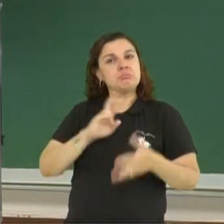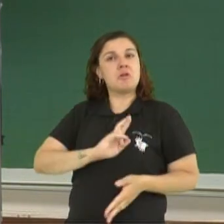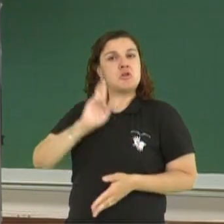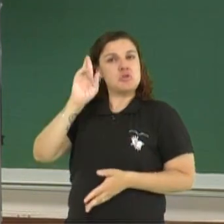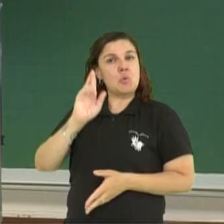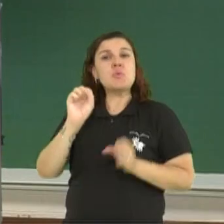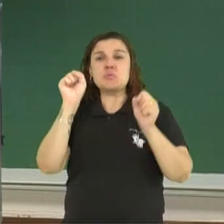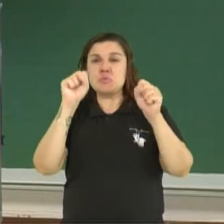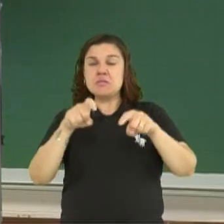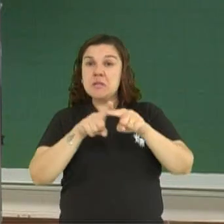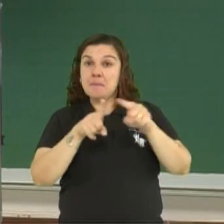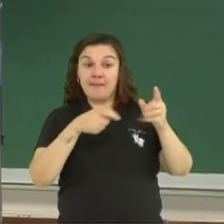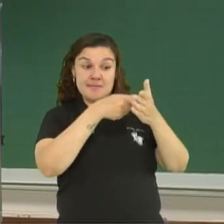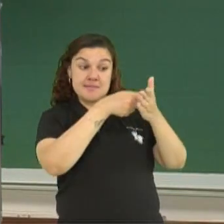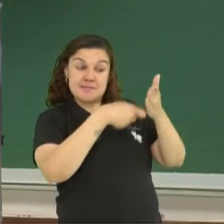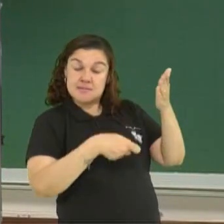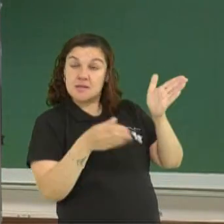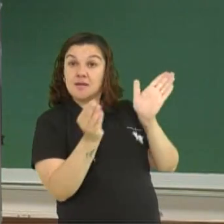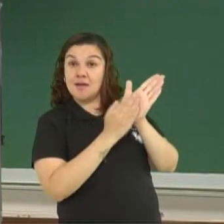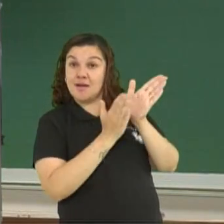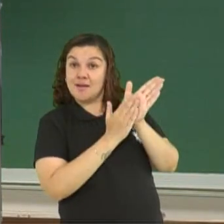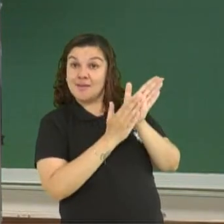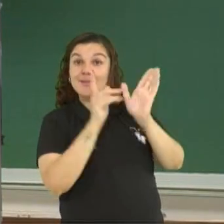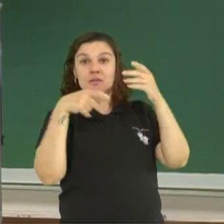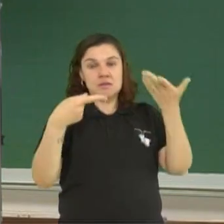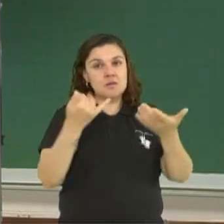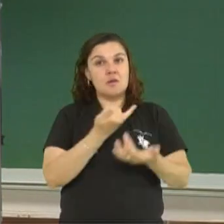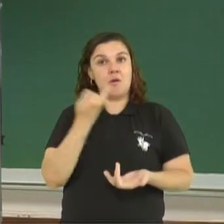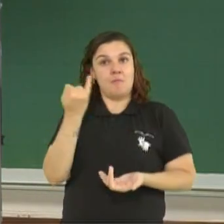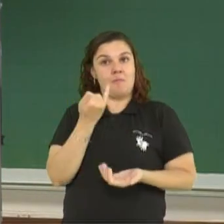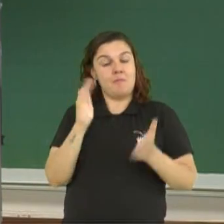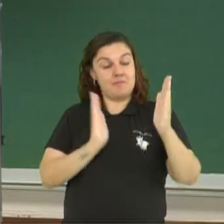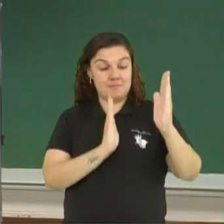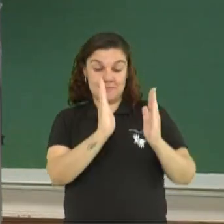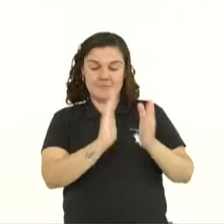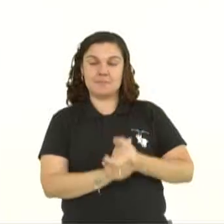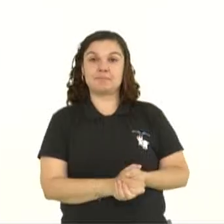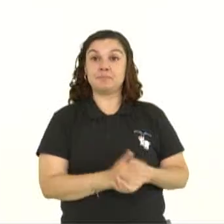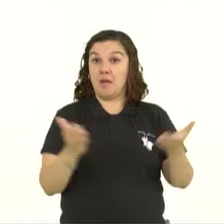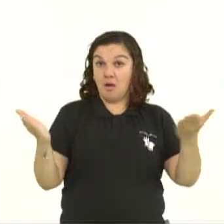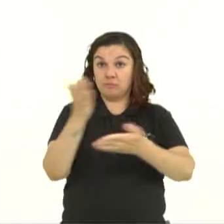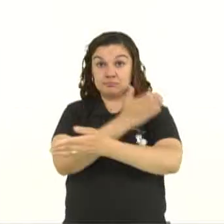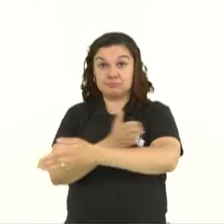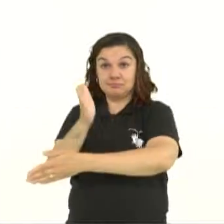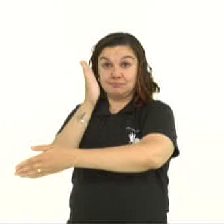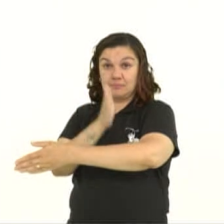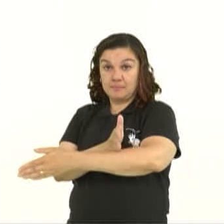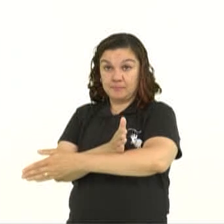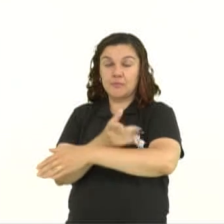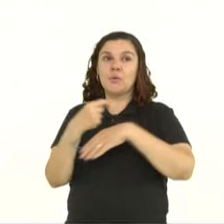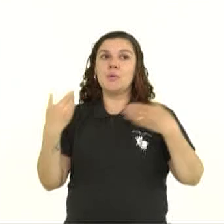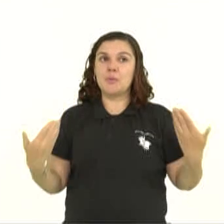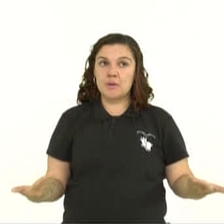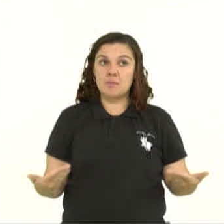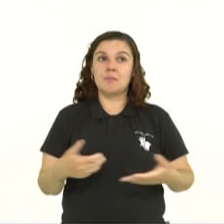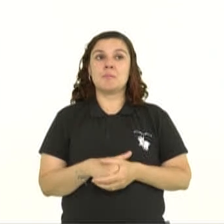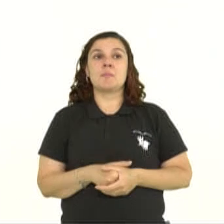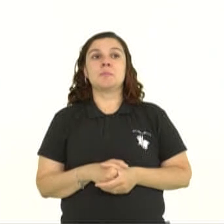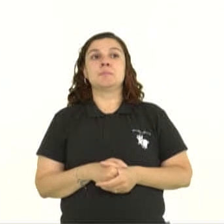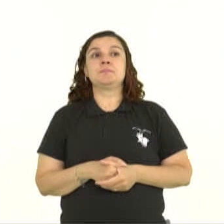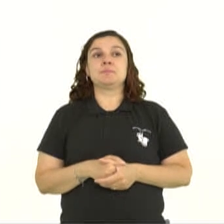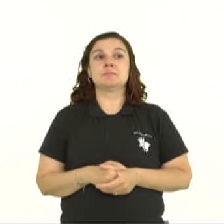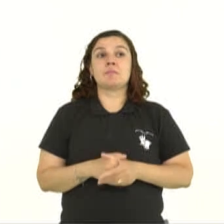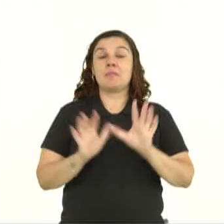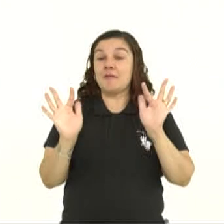Sim. Mas está escrita, está registrada. E isso é importante desse período. Idade Média, queda do Império Romano no Ocidente, ou